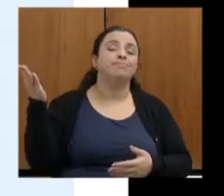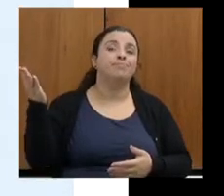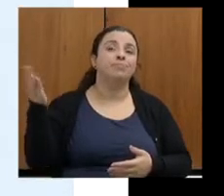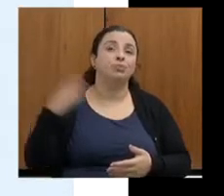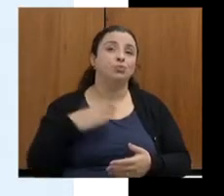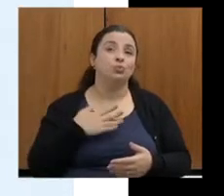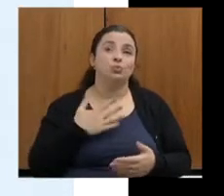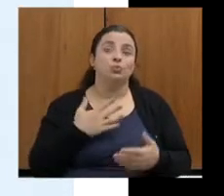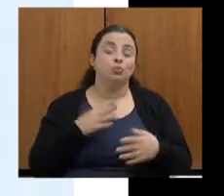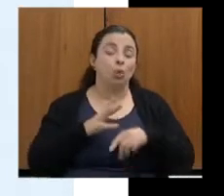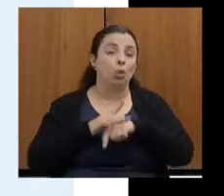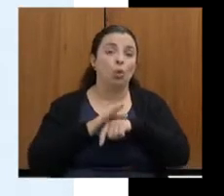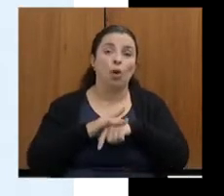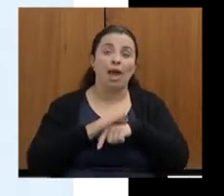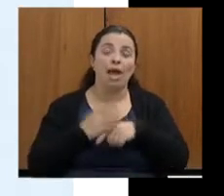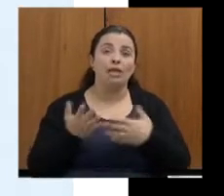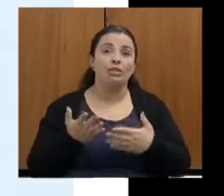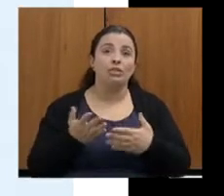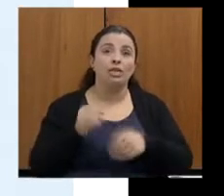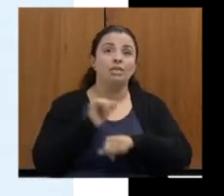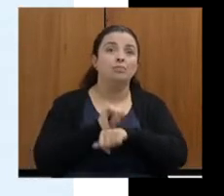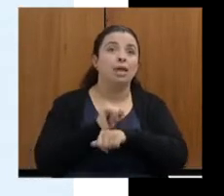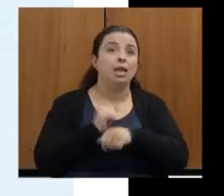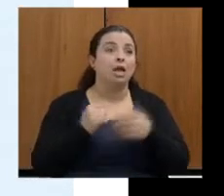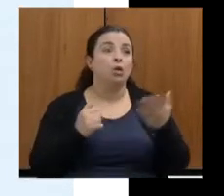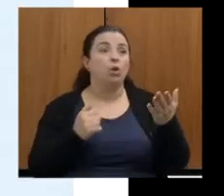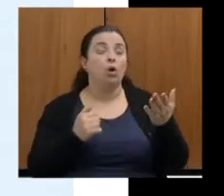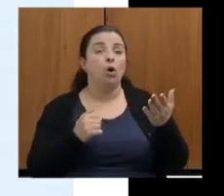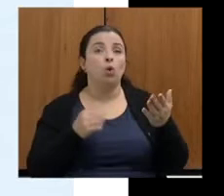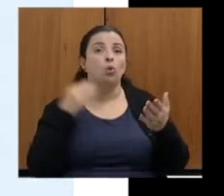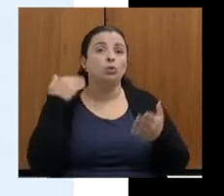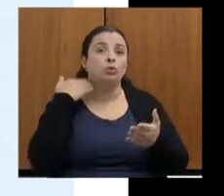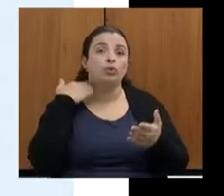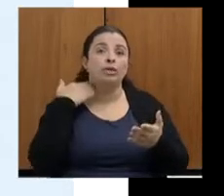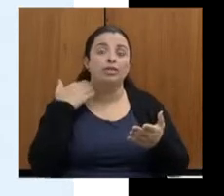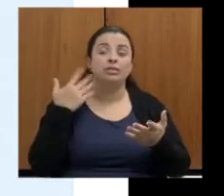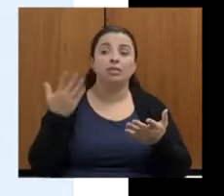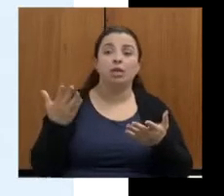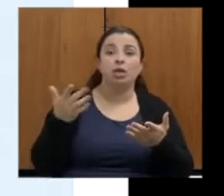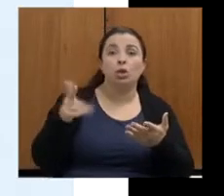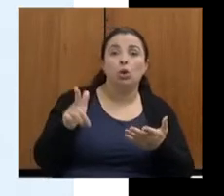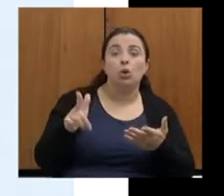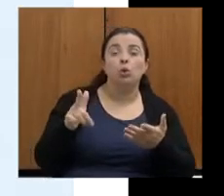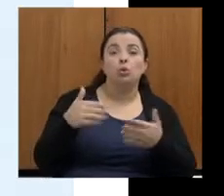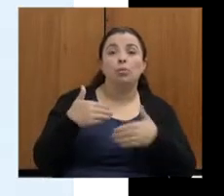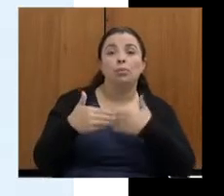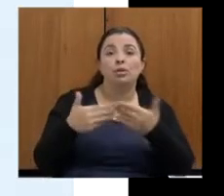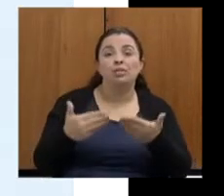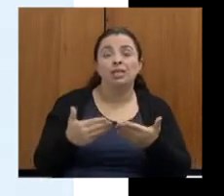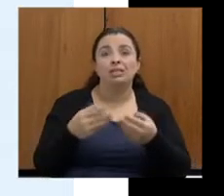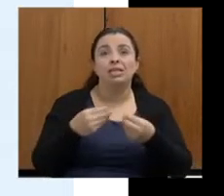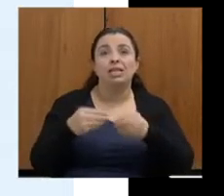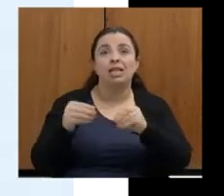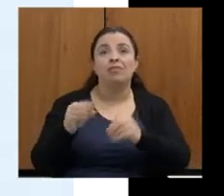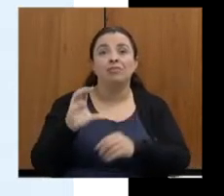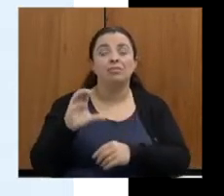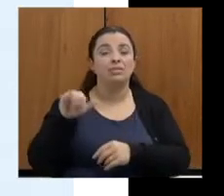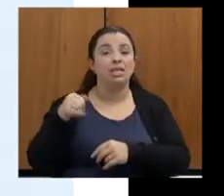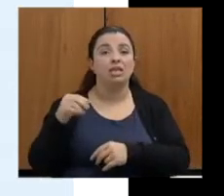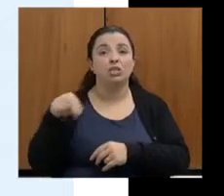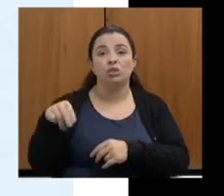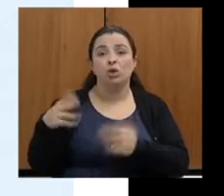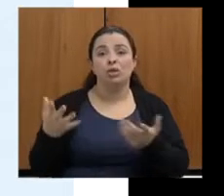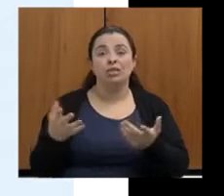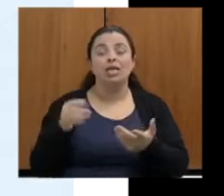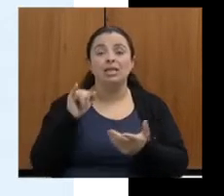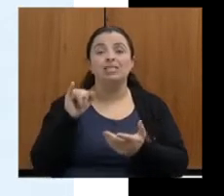vai ser o que esperar o juiz bateu o martelo e do outro o processo que tá quando se sendo conduzido para CNJ né porque eu acho que